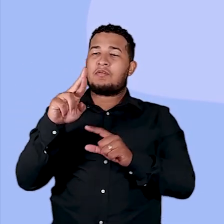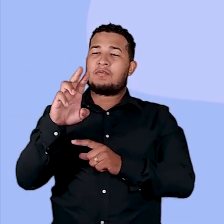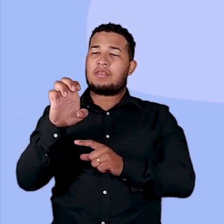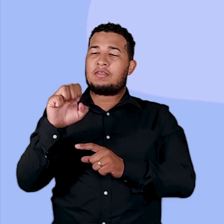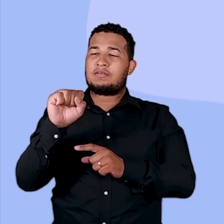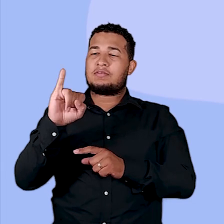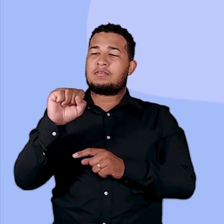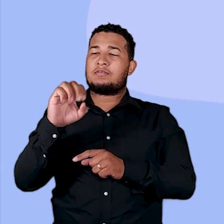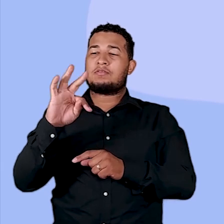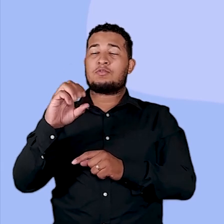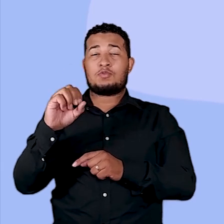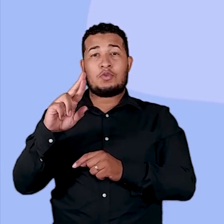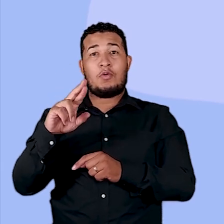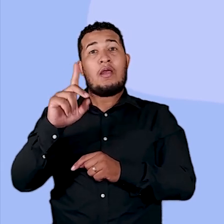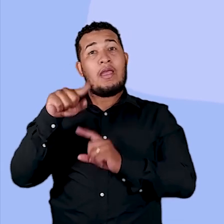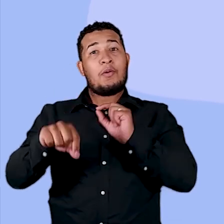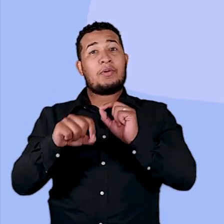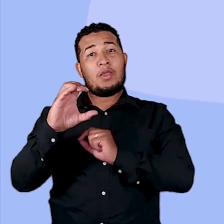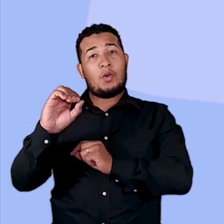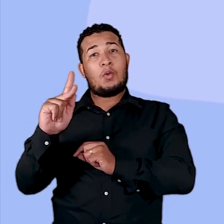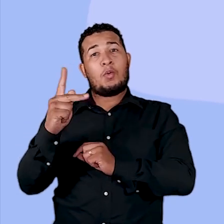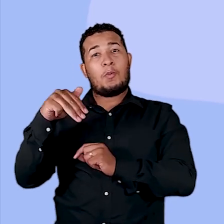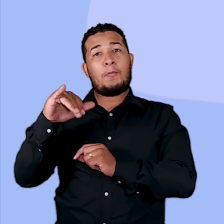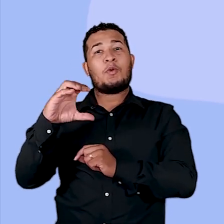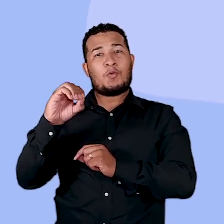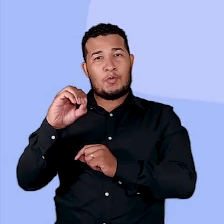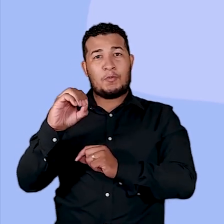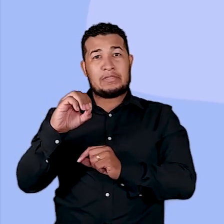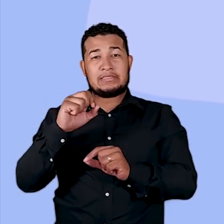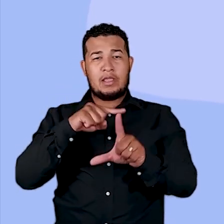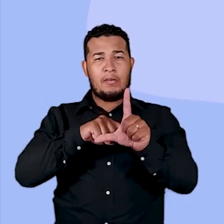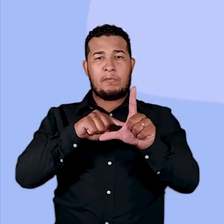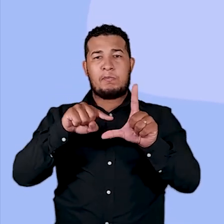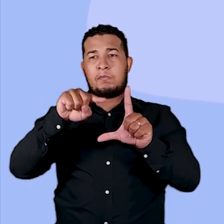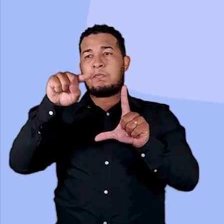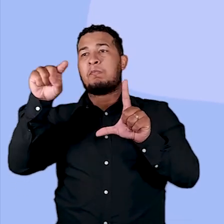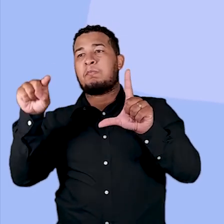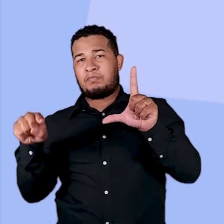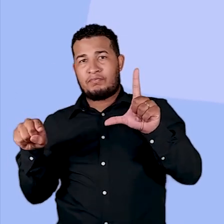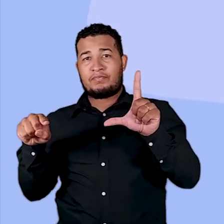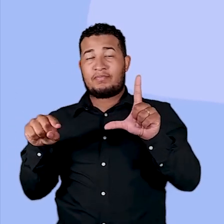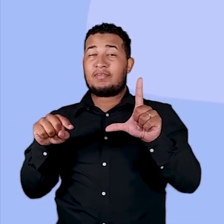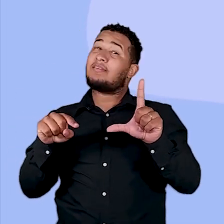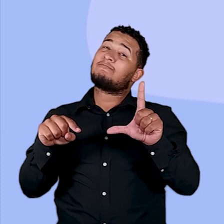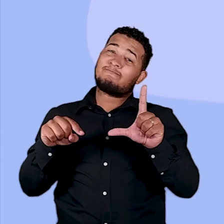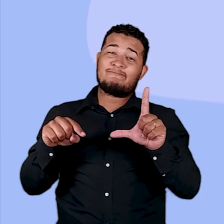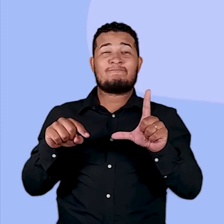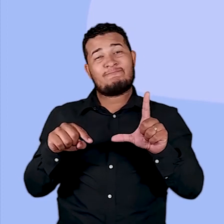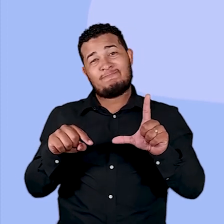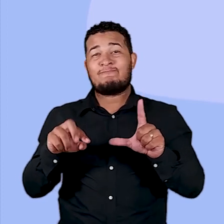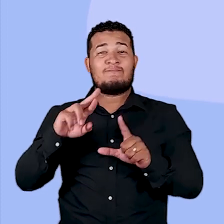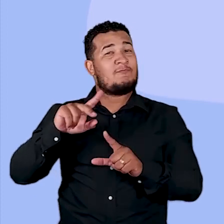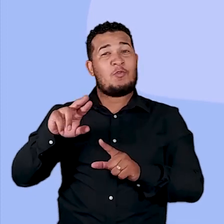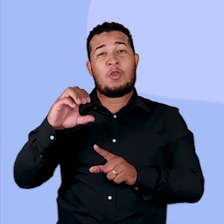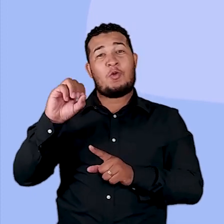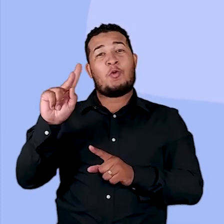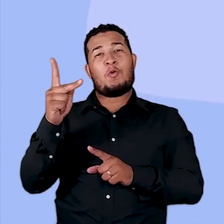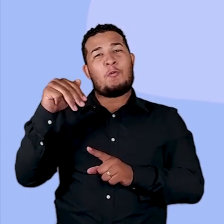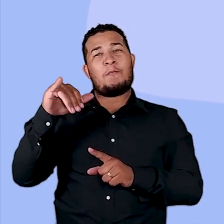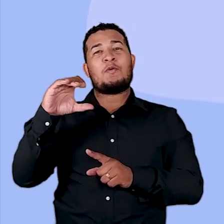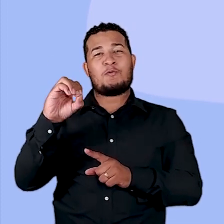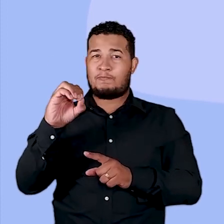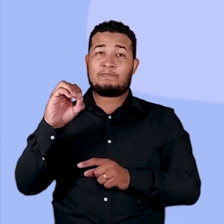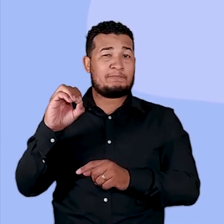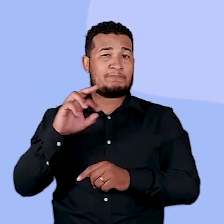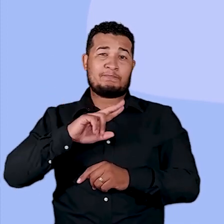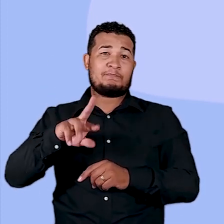E nesse caso ele é ômico porque deu uma reta. Se ele não fosse reto, fosse uma curva, por exemplo, ele não seria ômico.